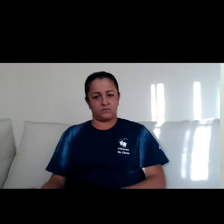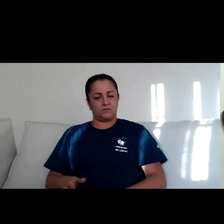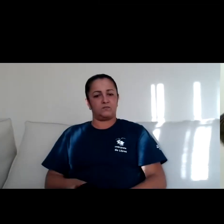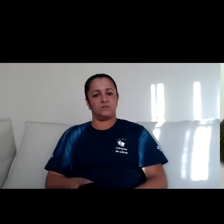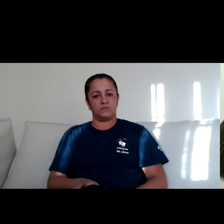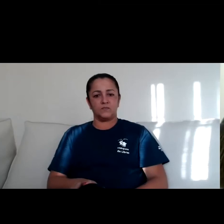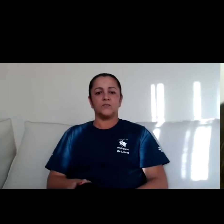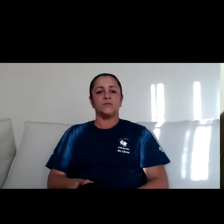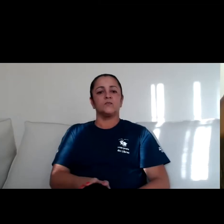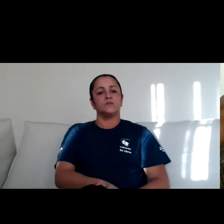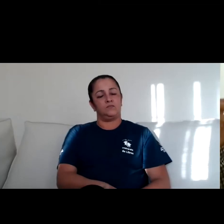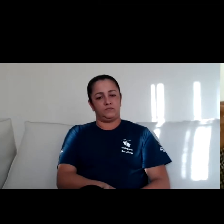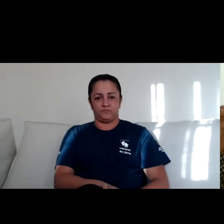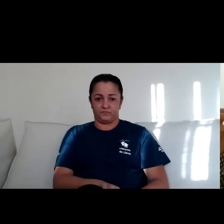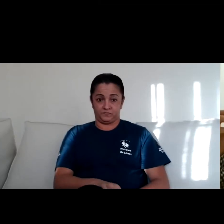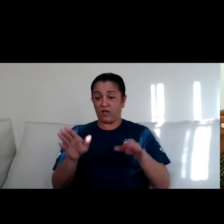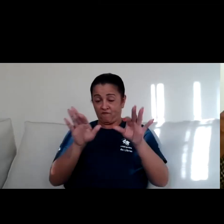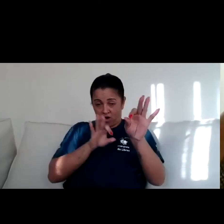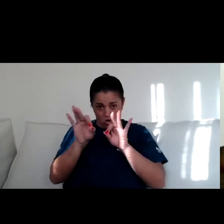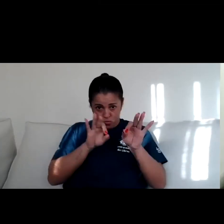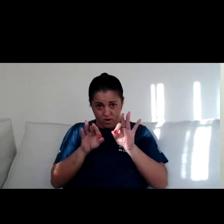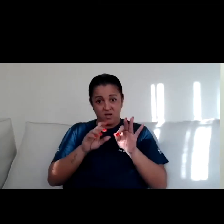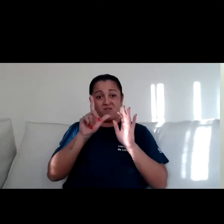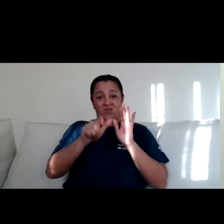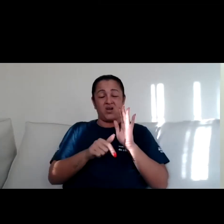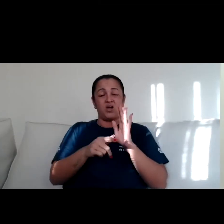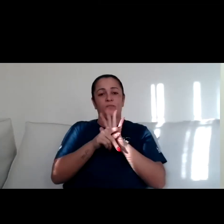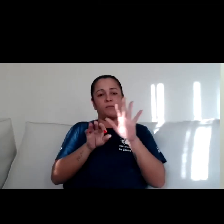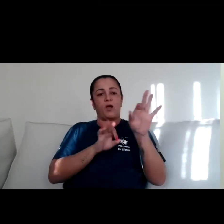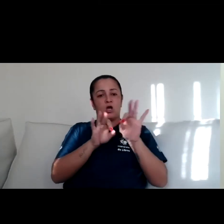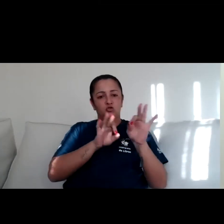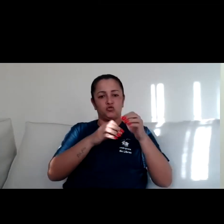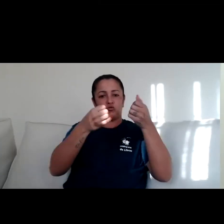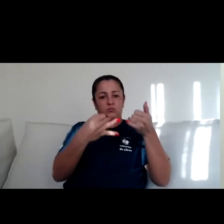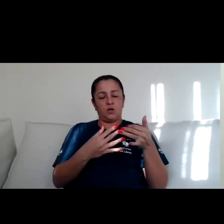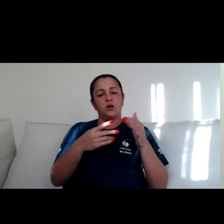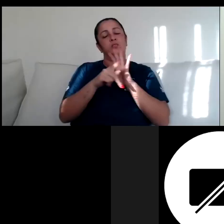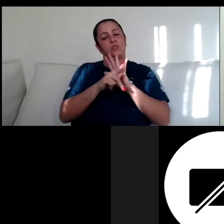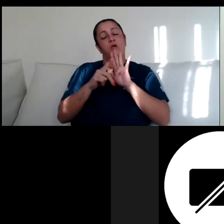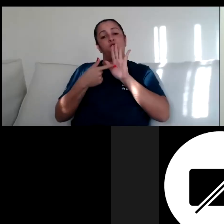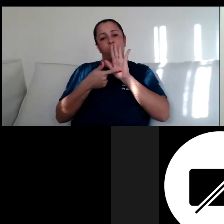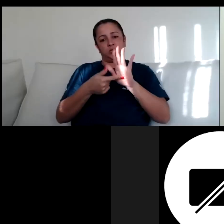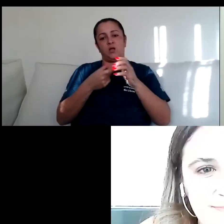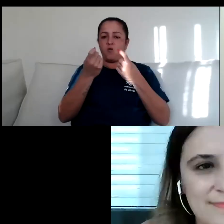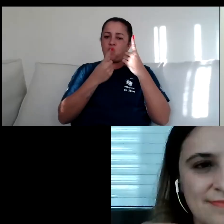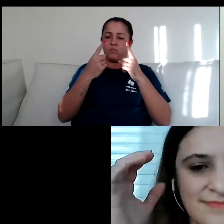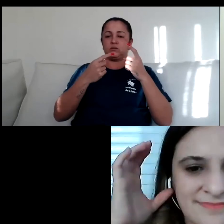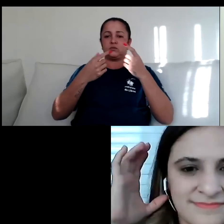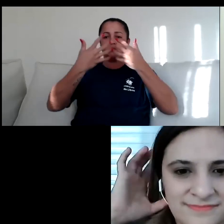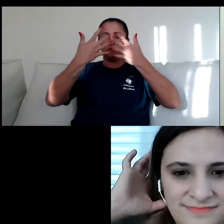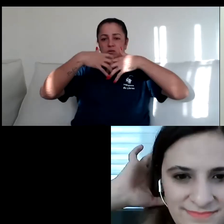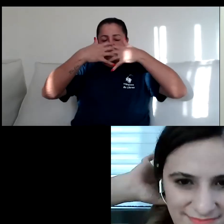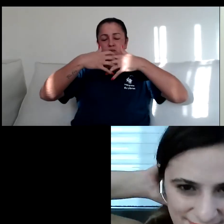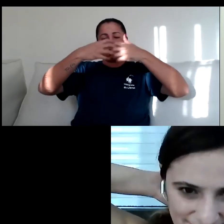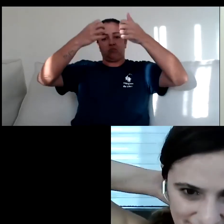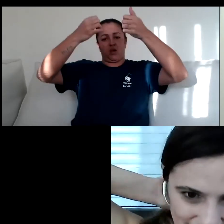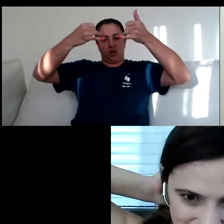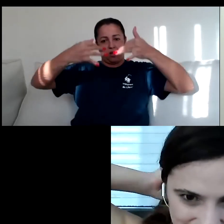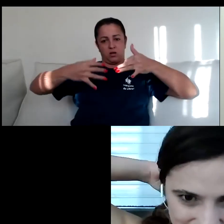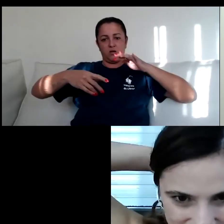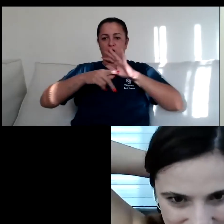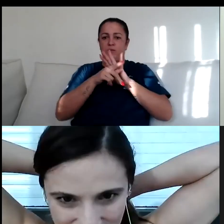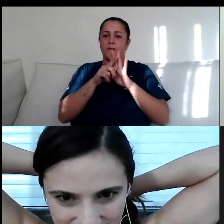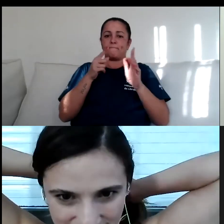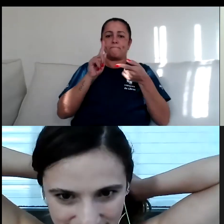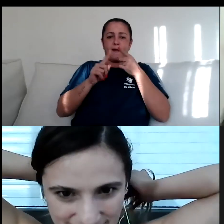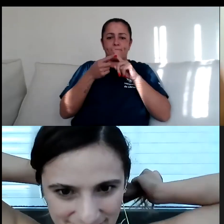mesmo, né? Eu vou trazer aqui algumas reflexões para contribuir com o nosso